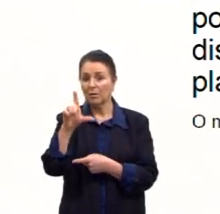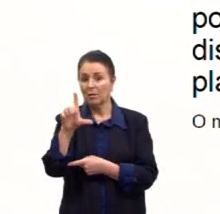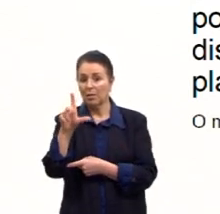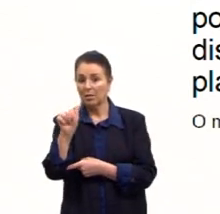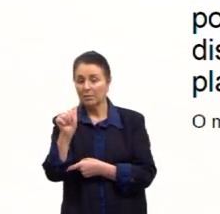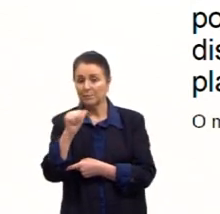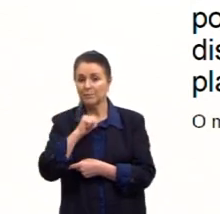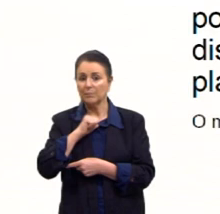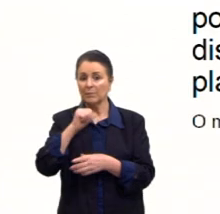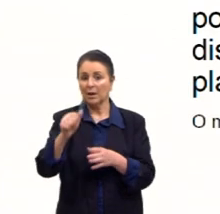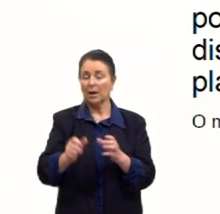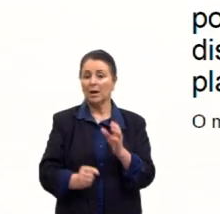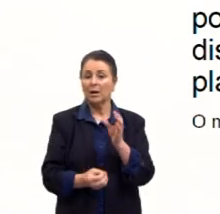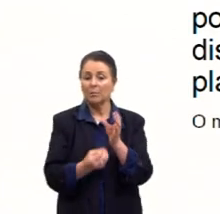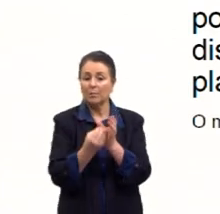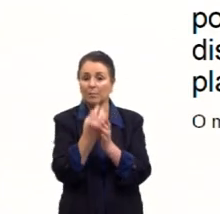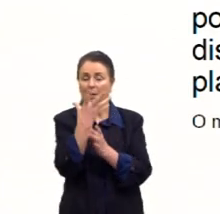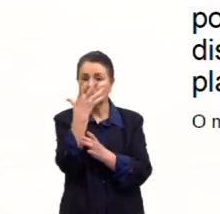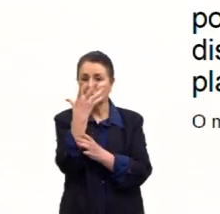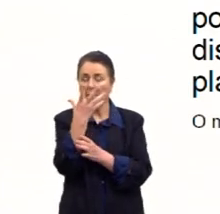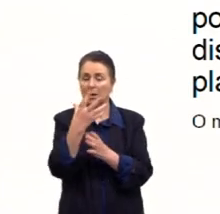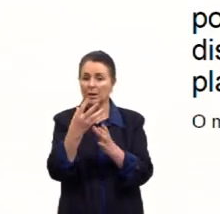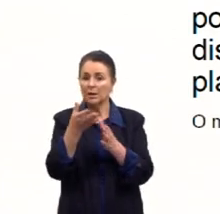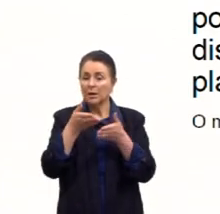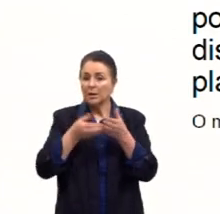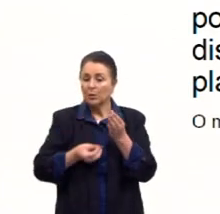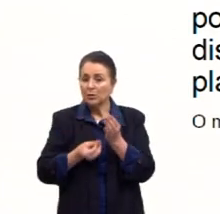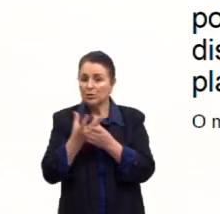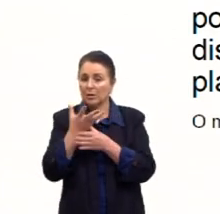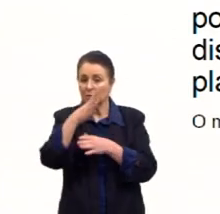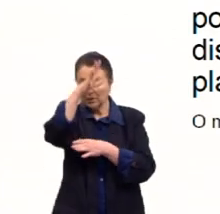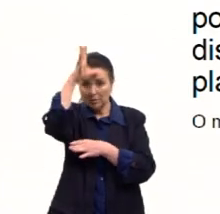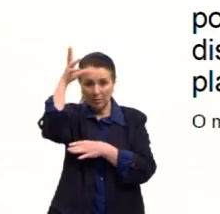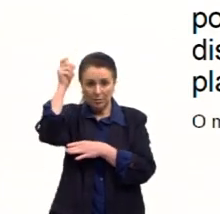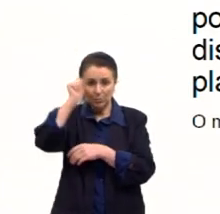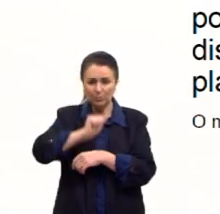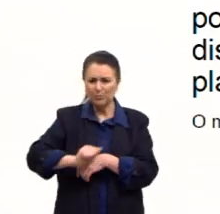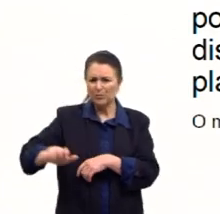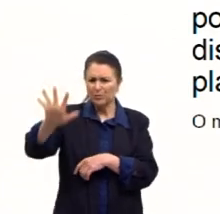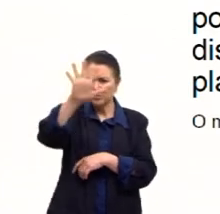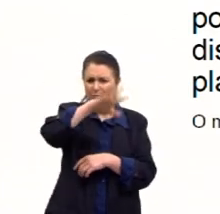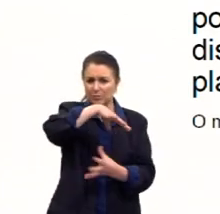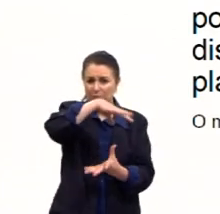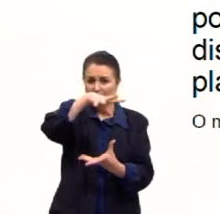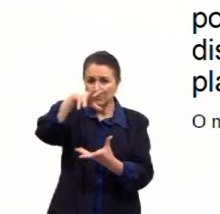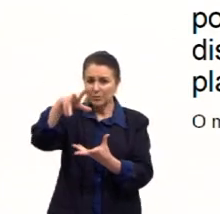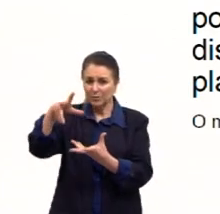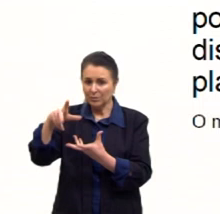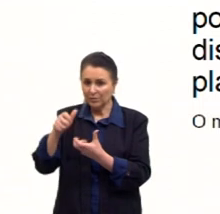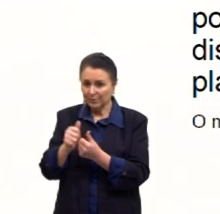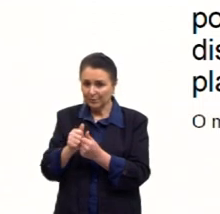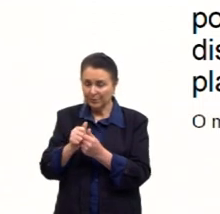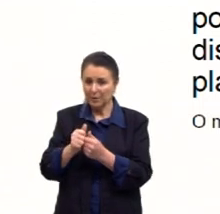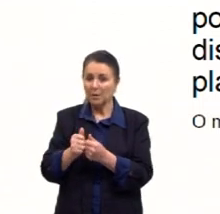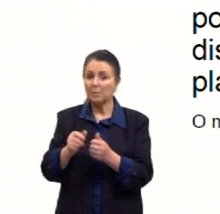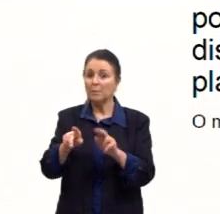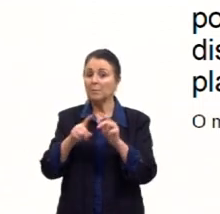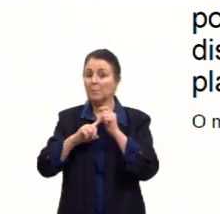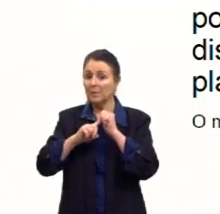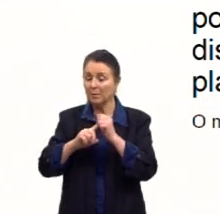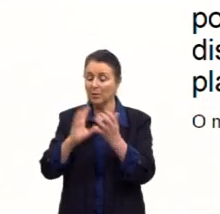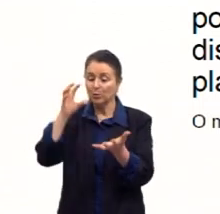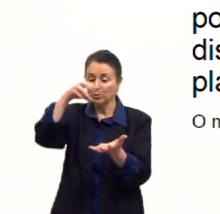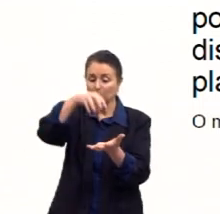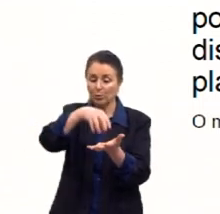uma planta rústica inativa da Amazônia disseminada no mundo inteiro especialmente pelos colonizadores portugueses